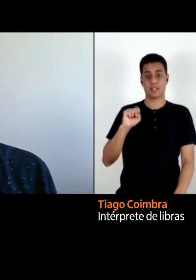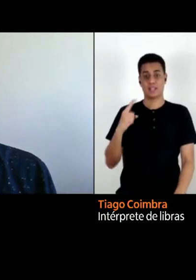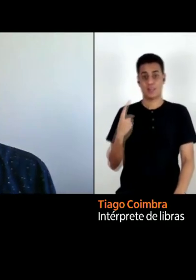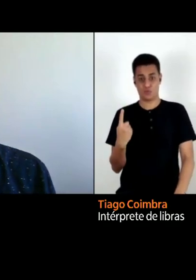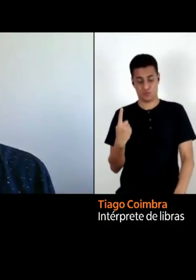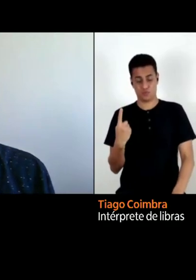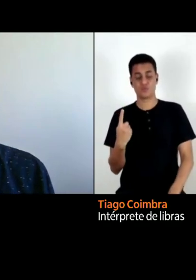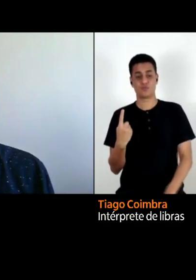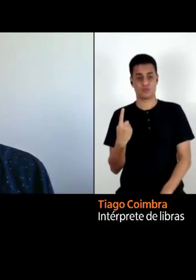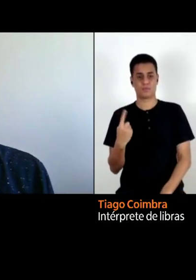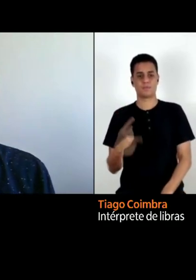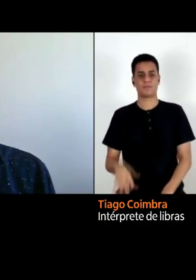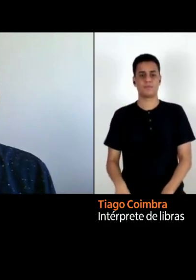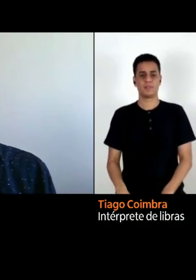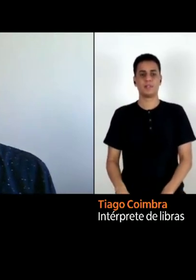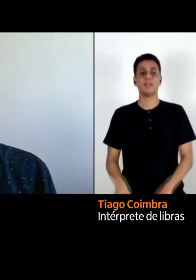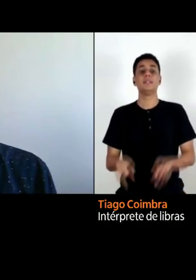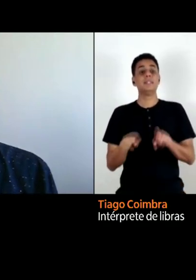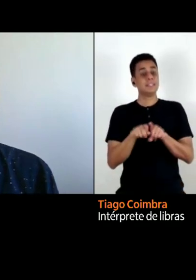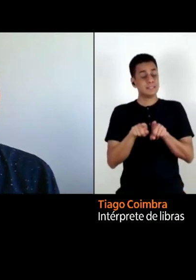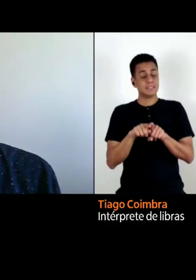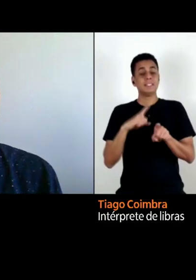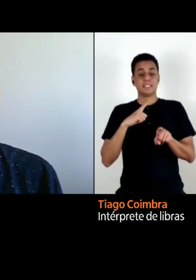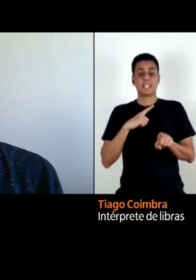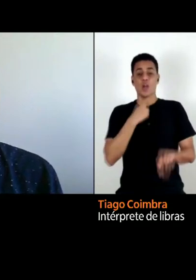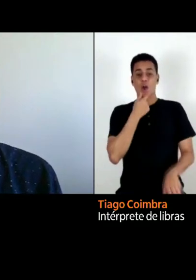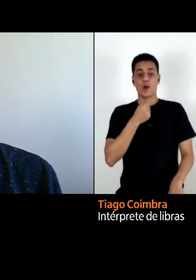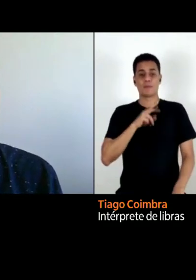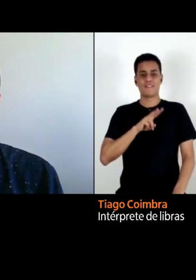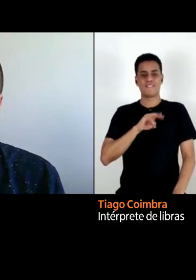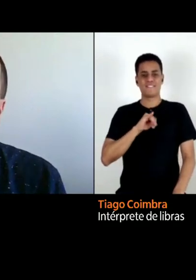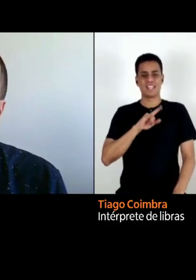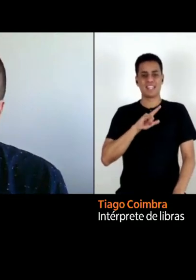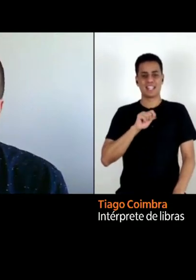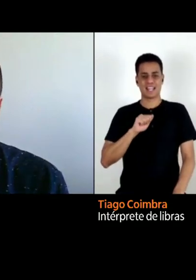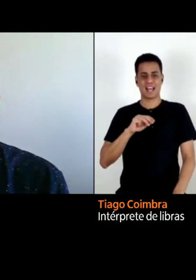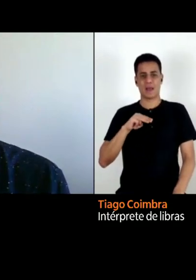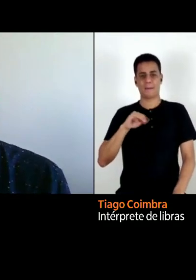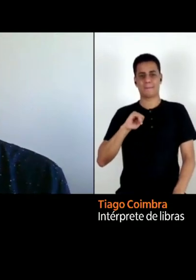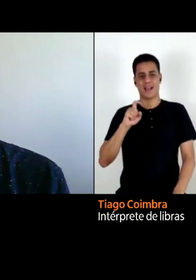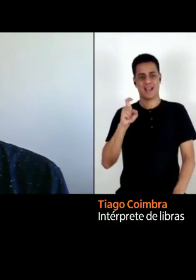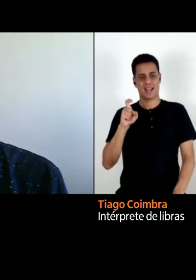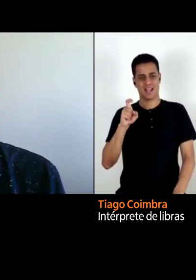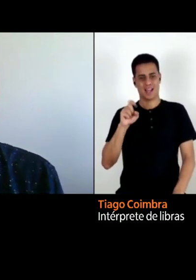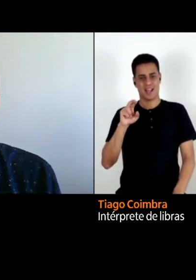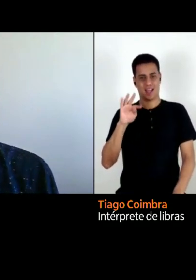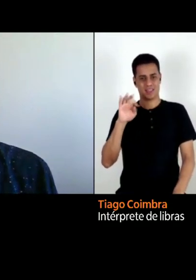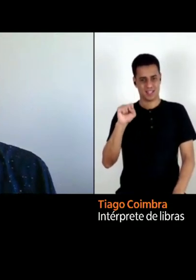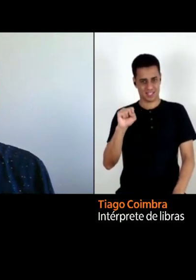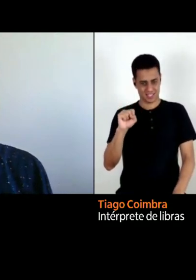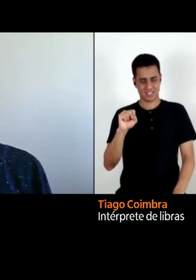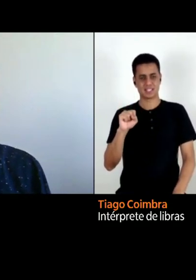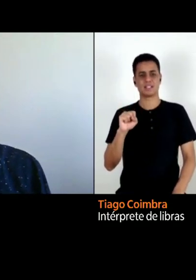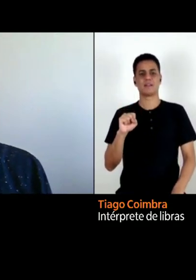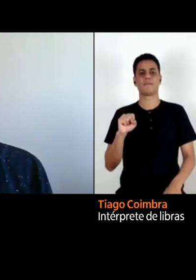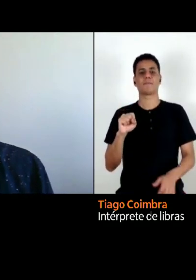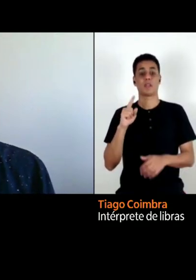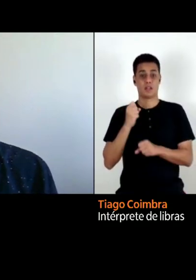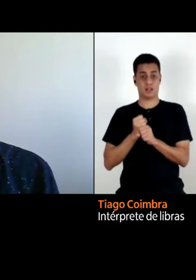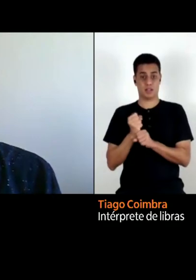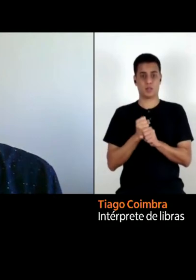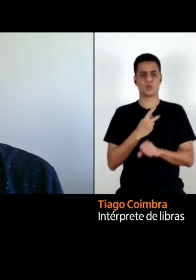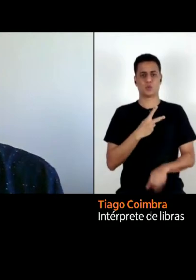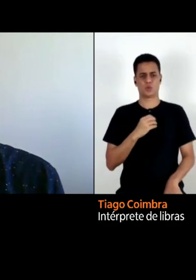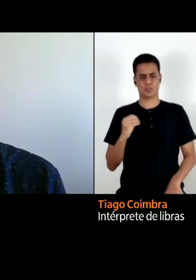o pós-borreano Vila Matas, com Bartleby e Companhia, de 2000, e Ard Dylan,